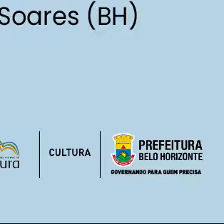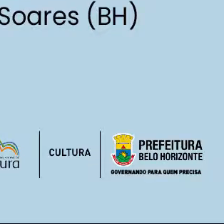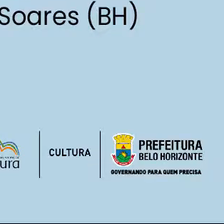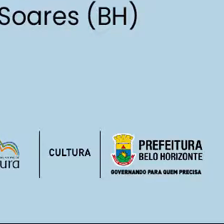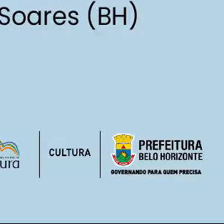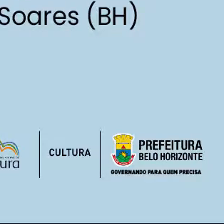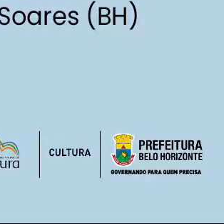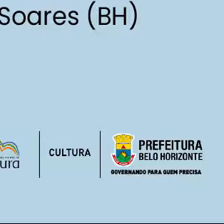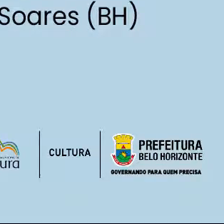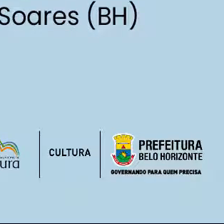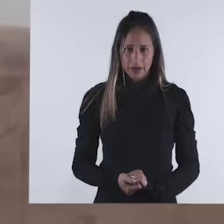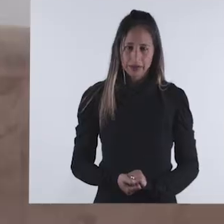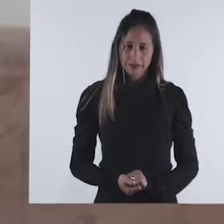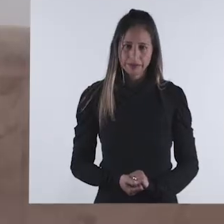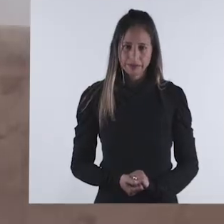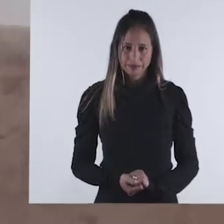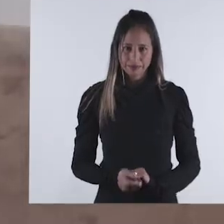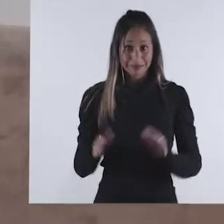Libras.